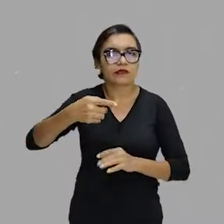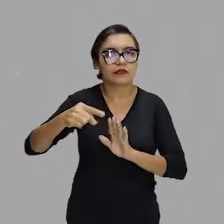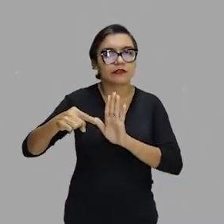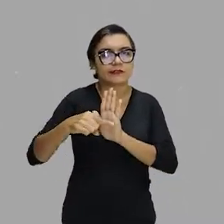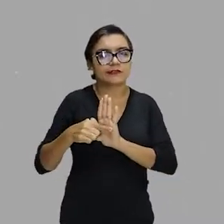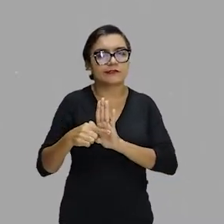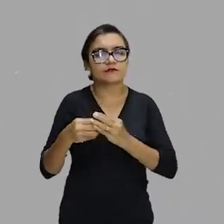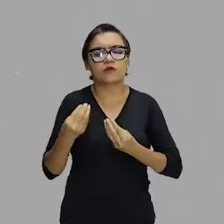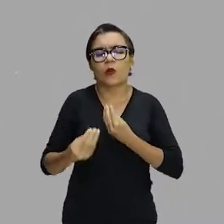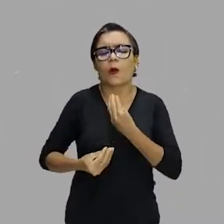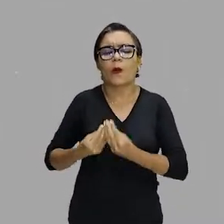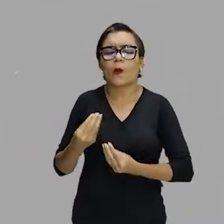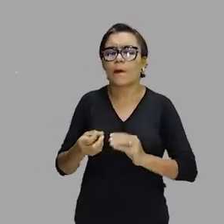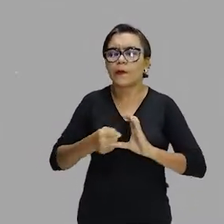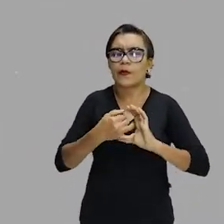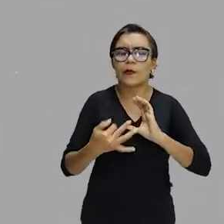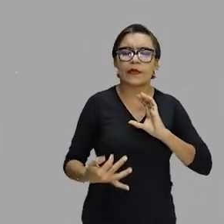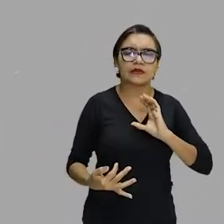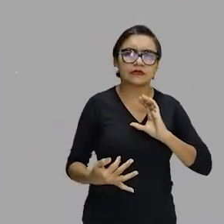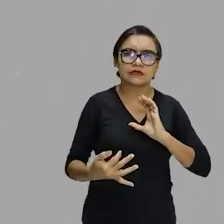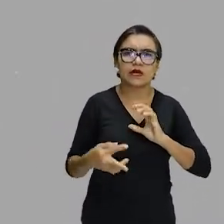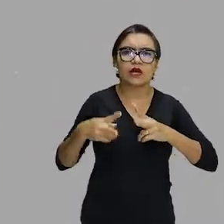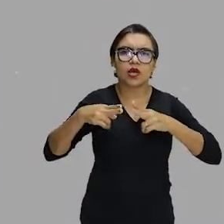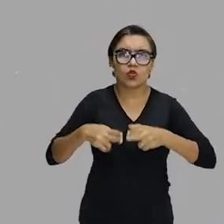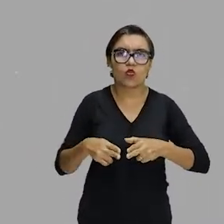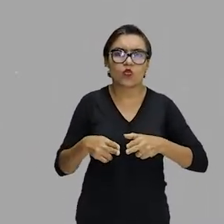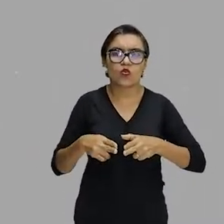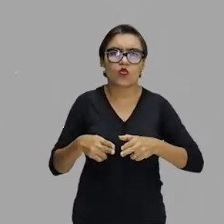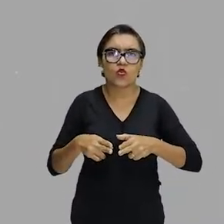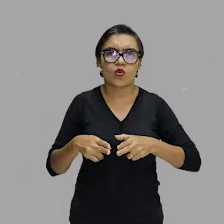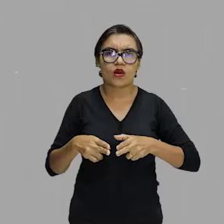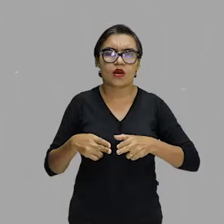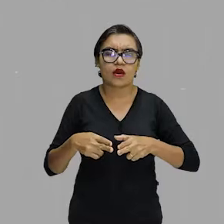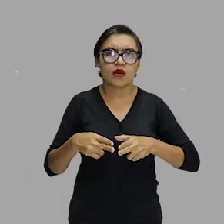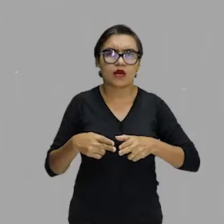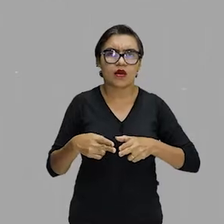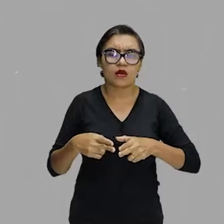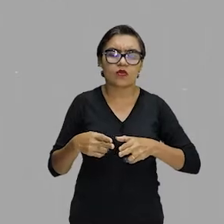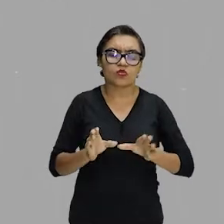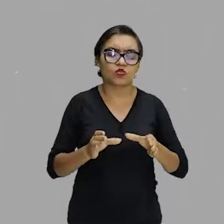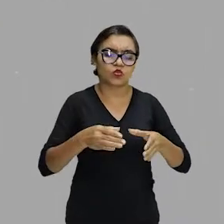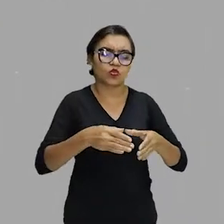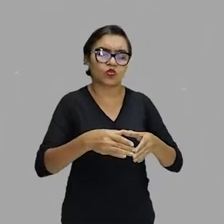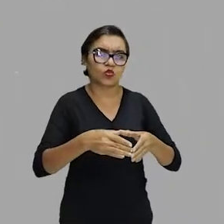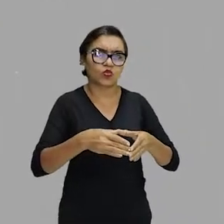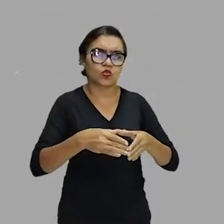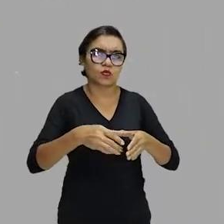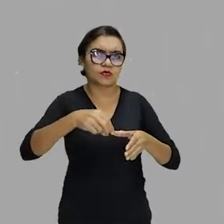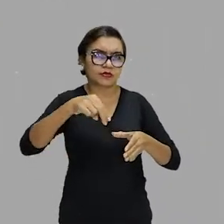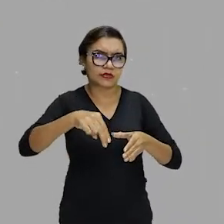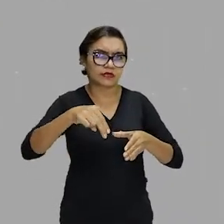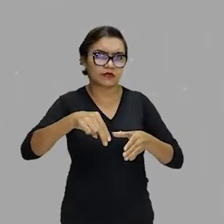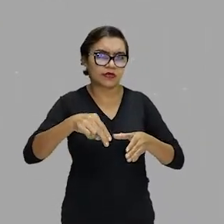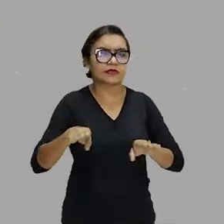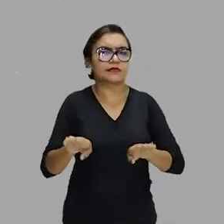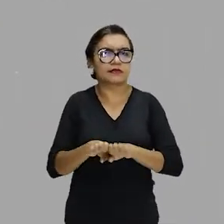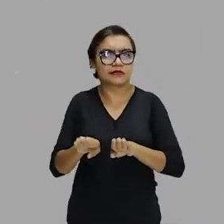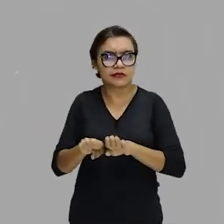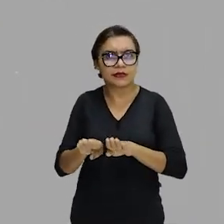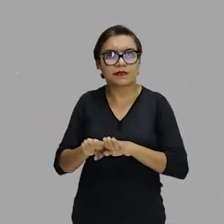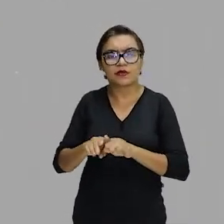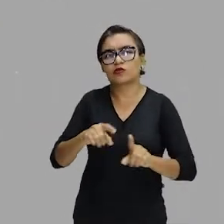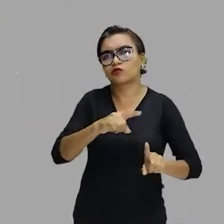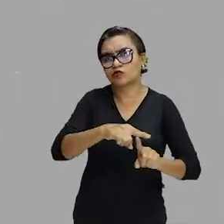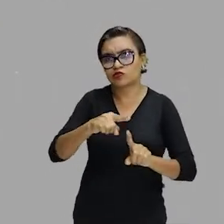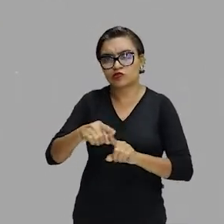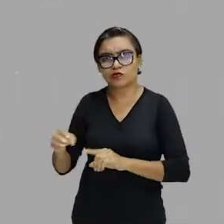se tratar dessa propriedade, as mesmas propriedades que são válidas lá para os números naturais, também são válidas aqui agora para esse novo tipo